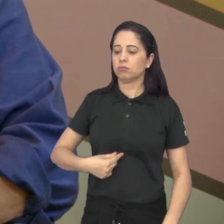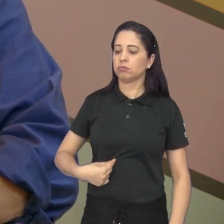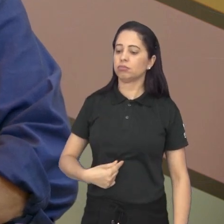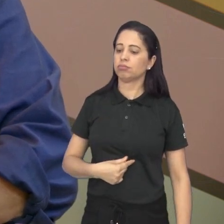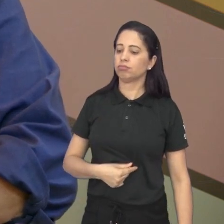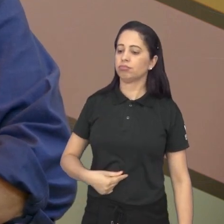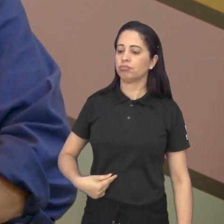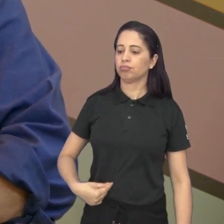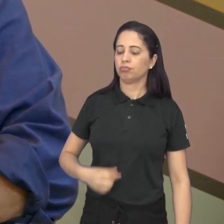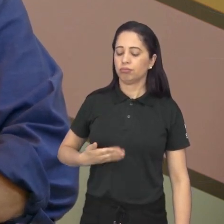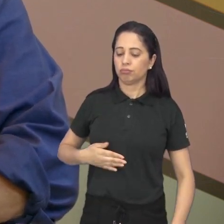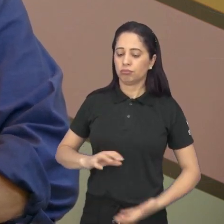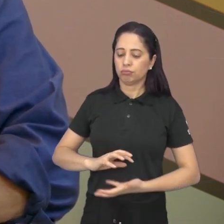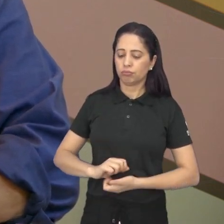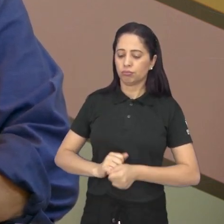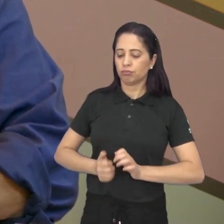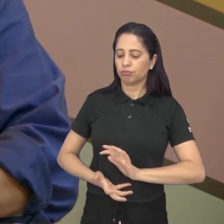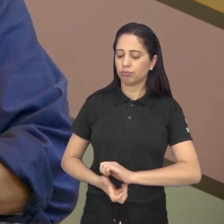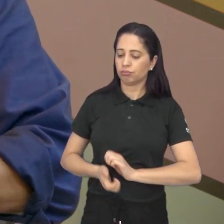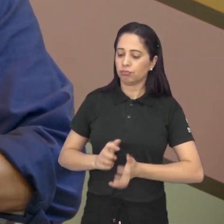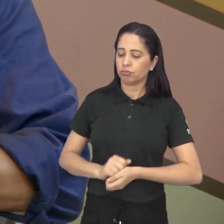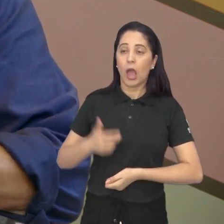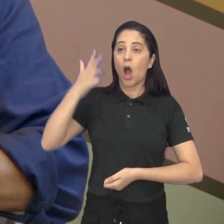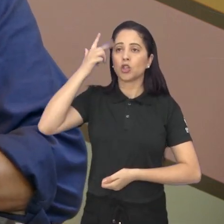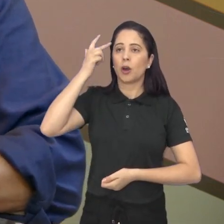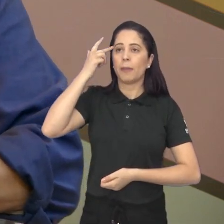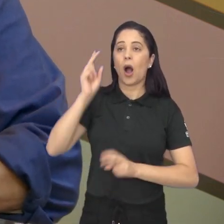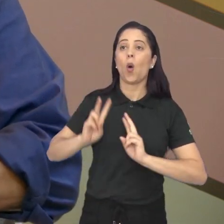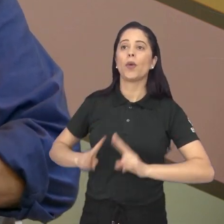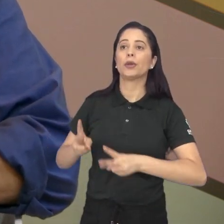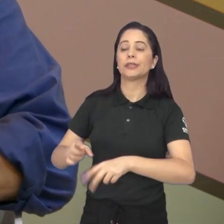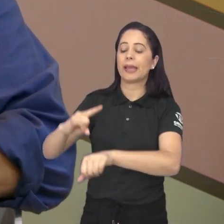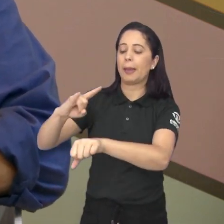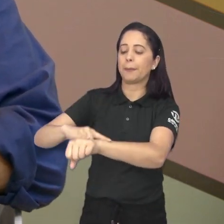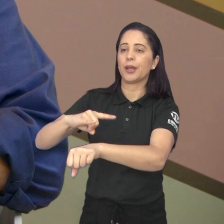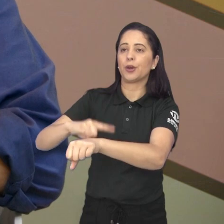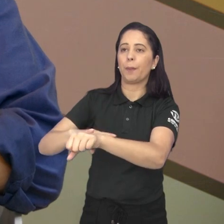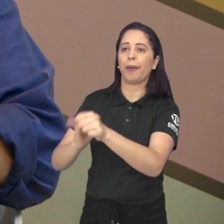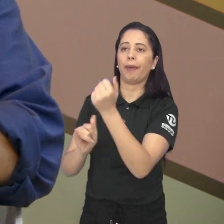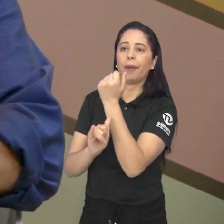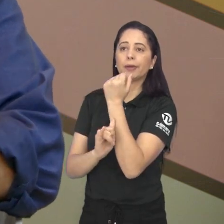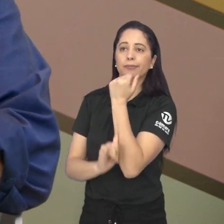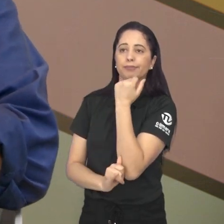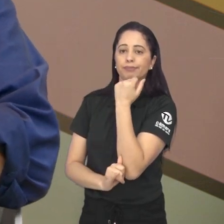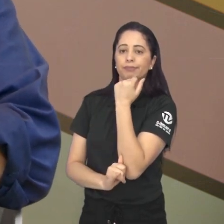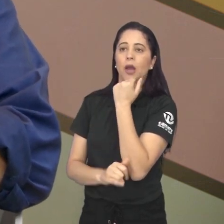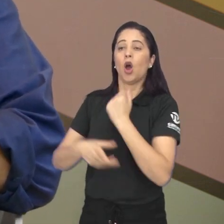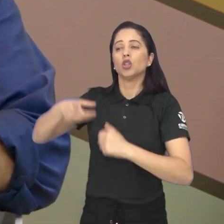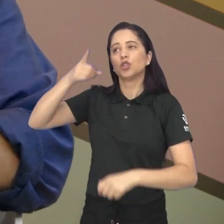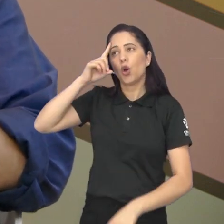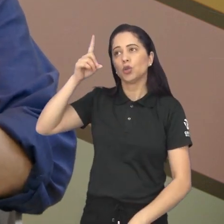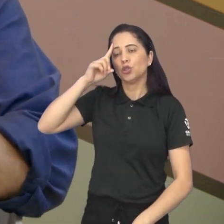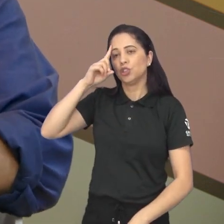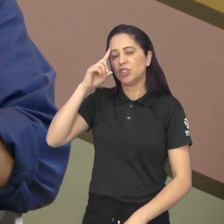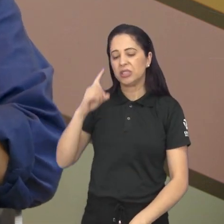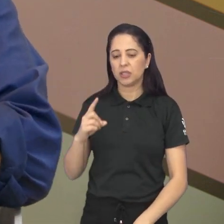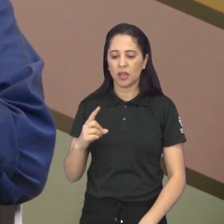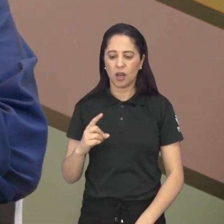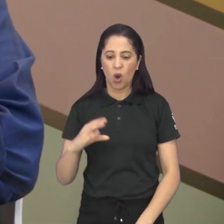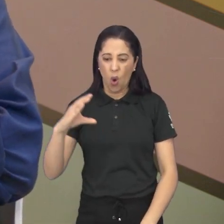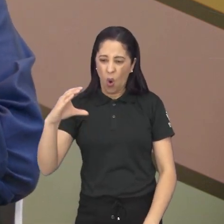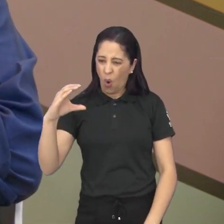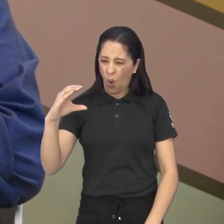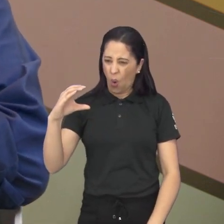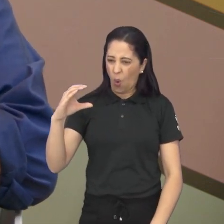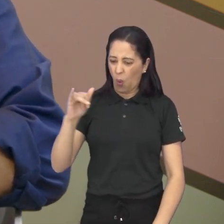hábito intestinal. O que quer dizer isso? Eu sempre fui no banheiro todo dia, mais ou menos daquele jeito, minhas fezes são sempre